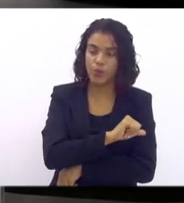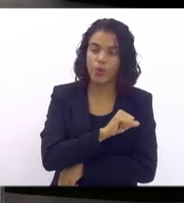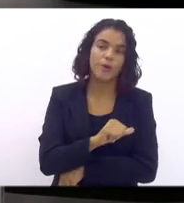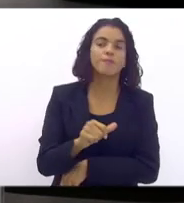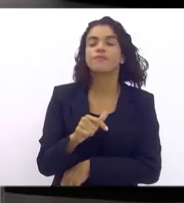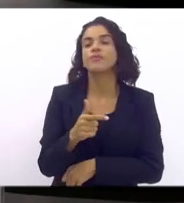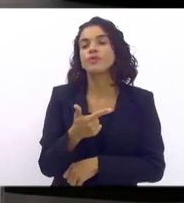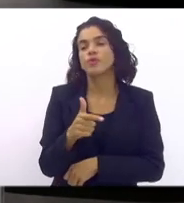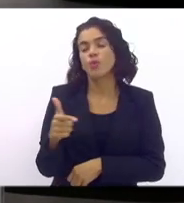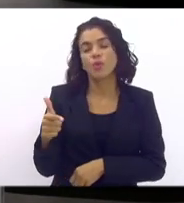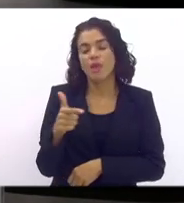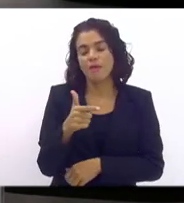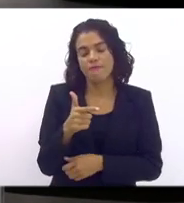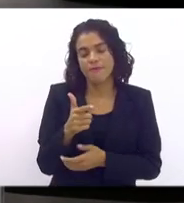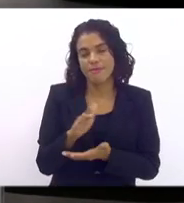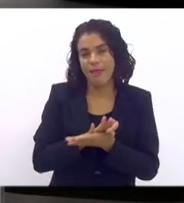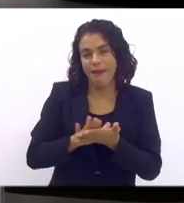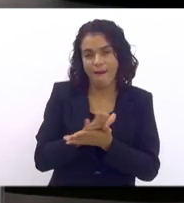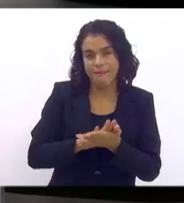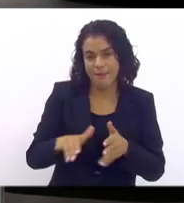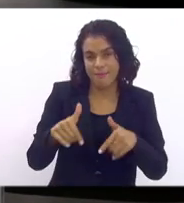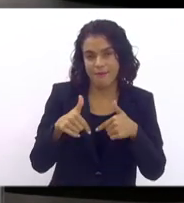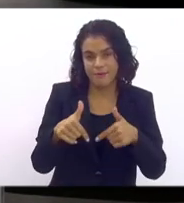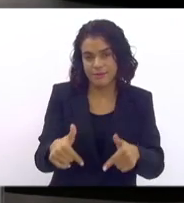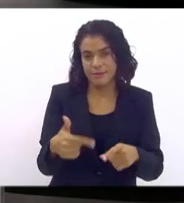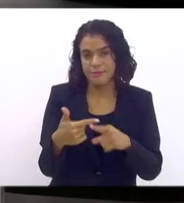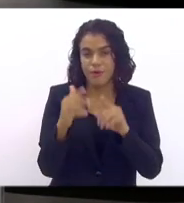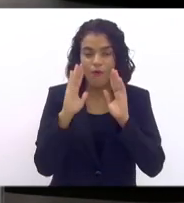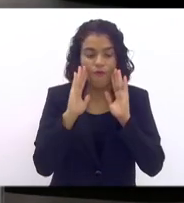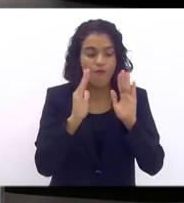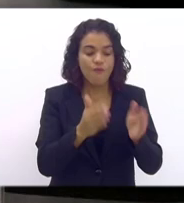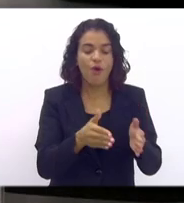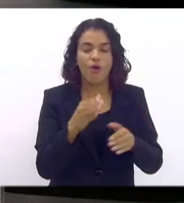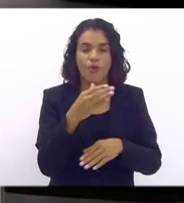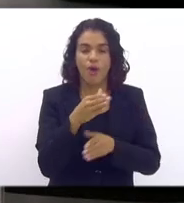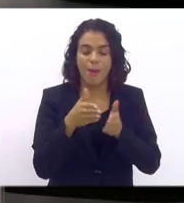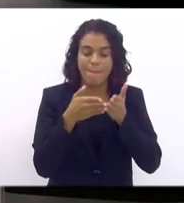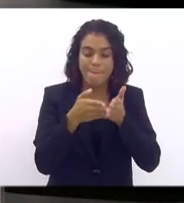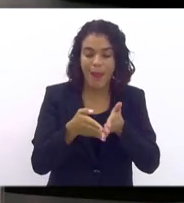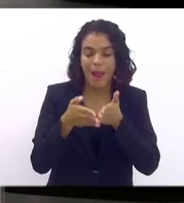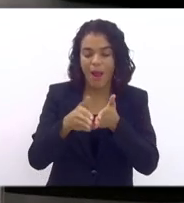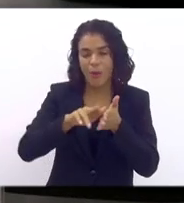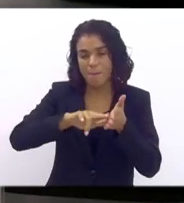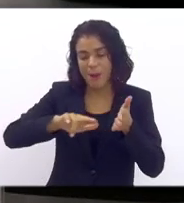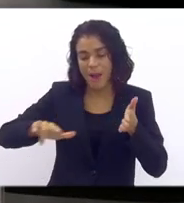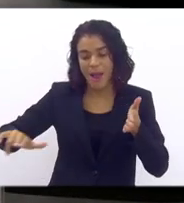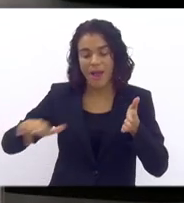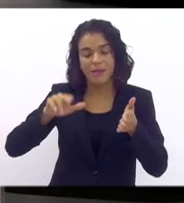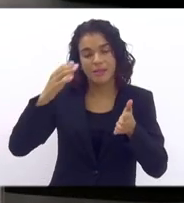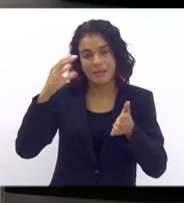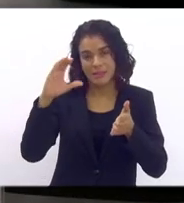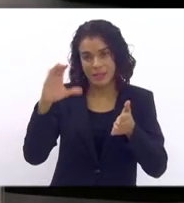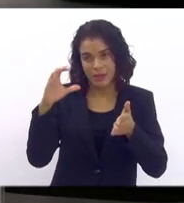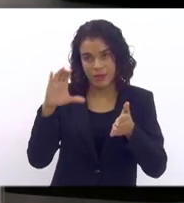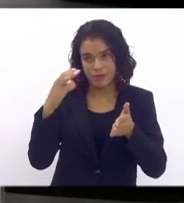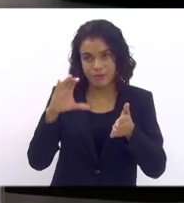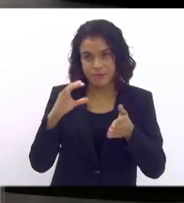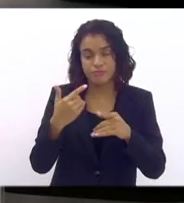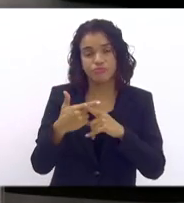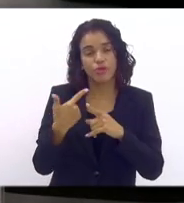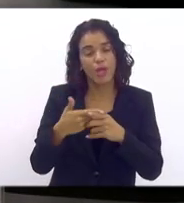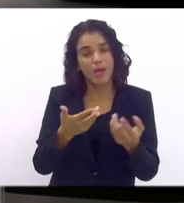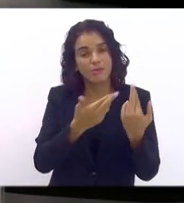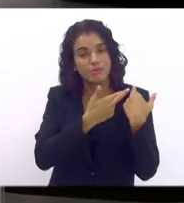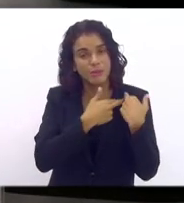nenhuma demanda porque o primeiro foco seria naquelas embarcações em Niterói naquelas embarcações entendeu que a destinação sendo feita pela Clin o